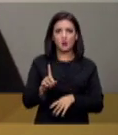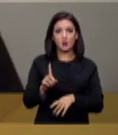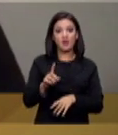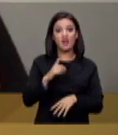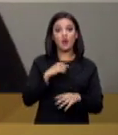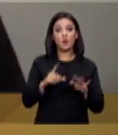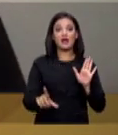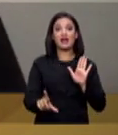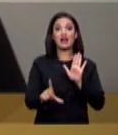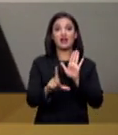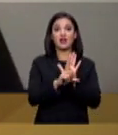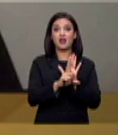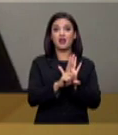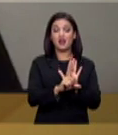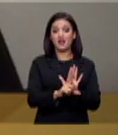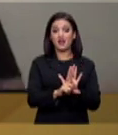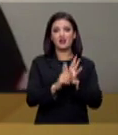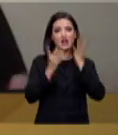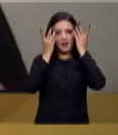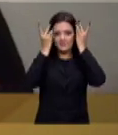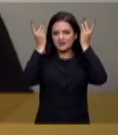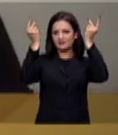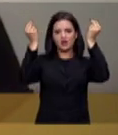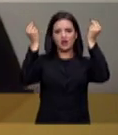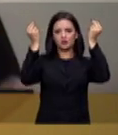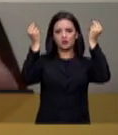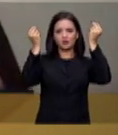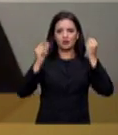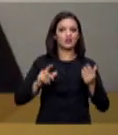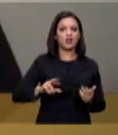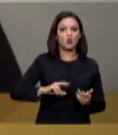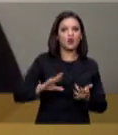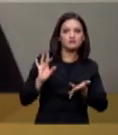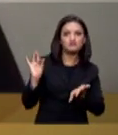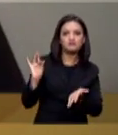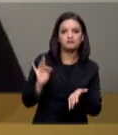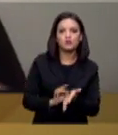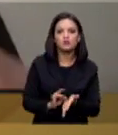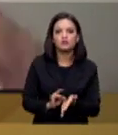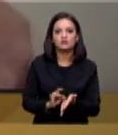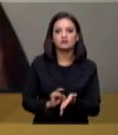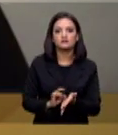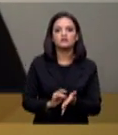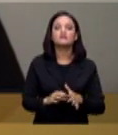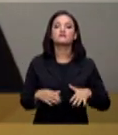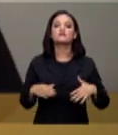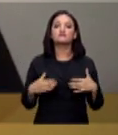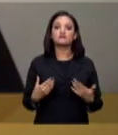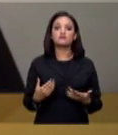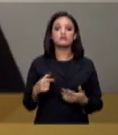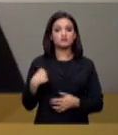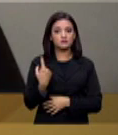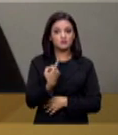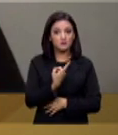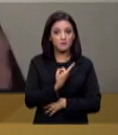lei em abstrato e não fatos. Nós estamos examinando